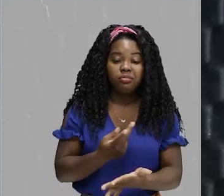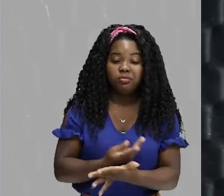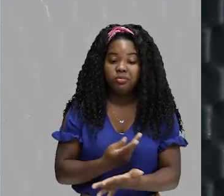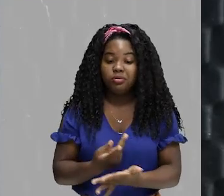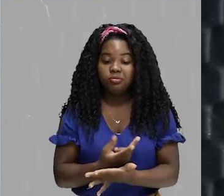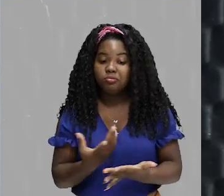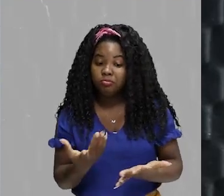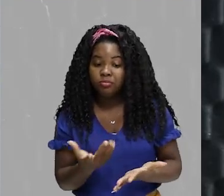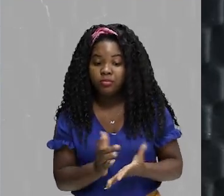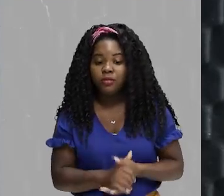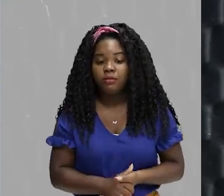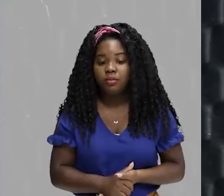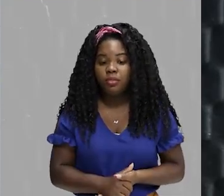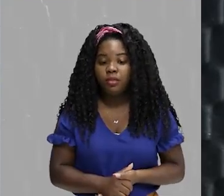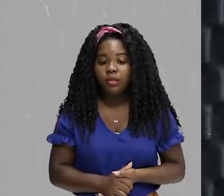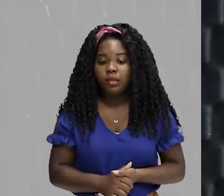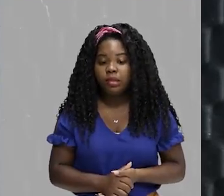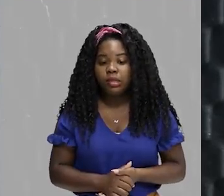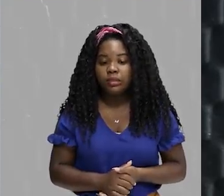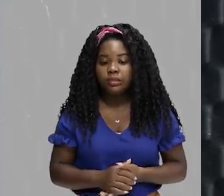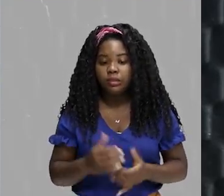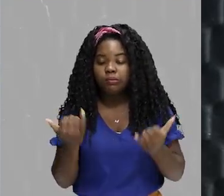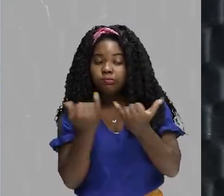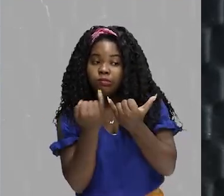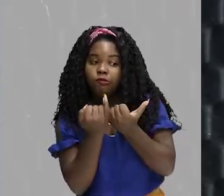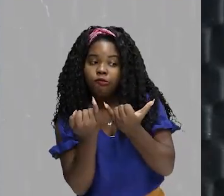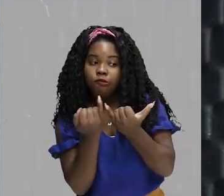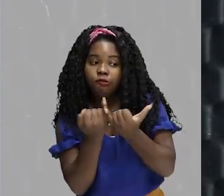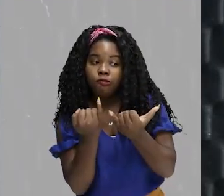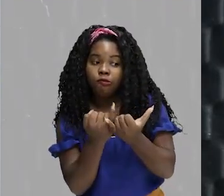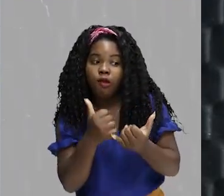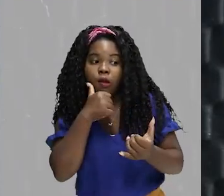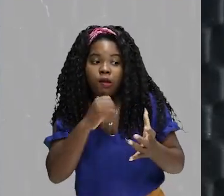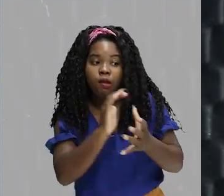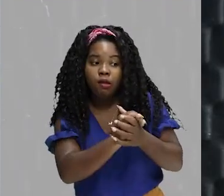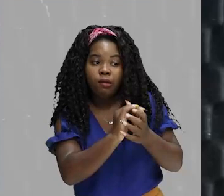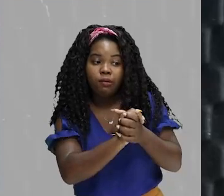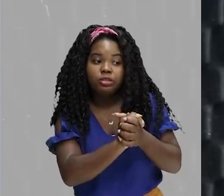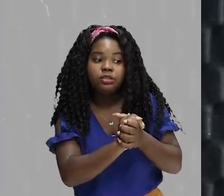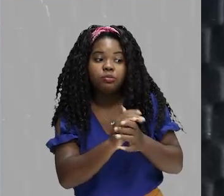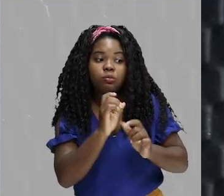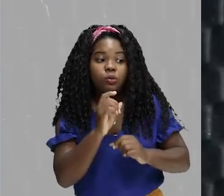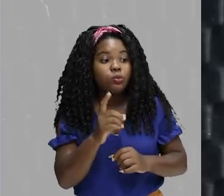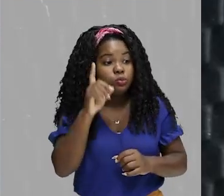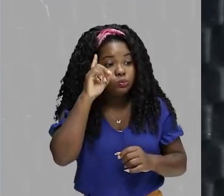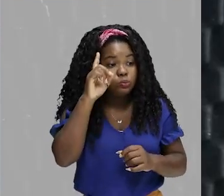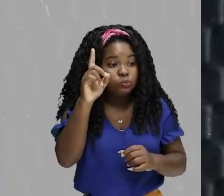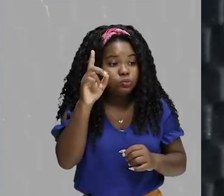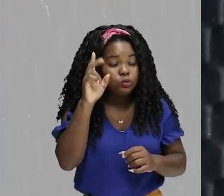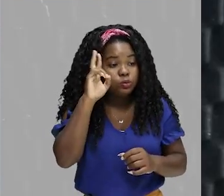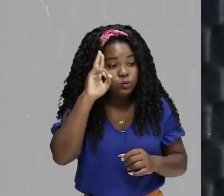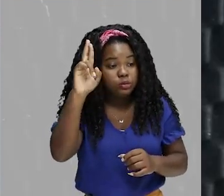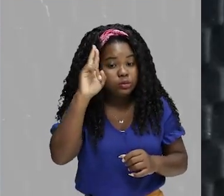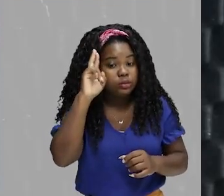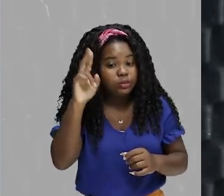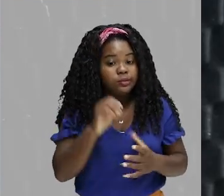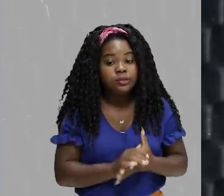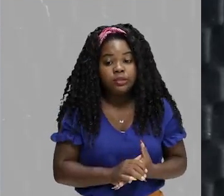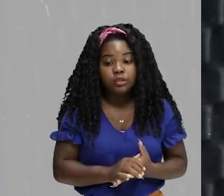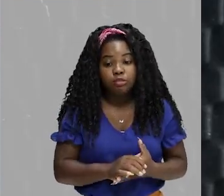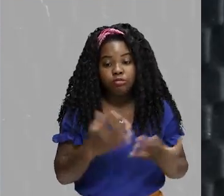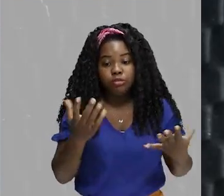uma gafe ao falar mal da esposa do diretor sem nos darmos conta que ela estava nos